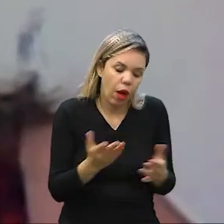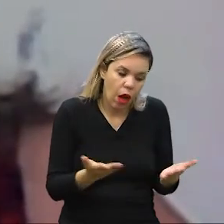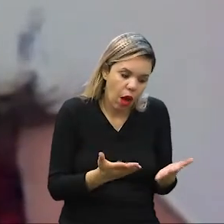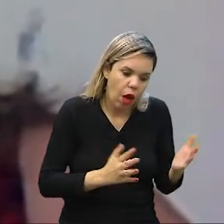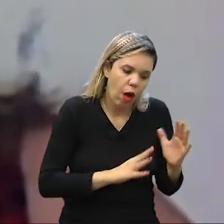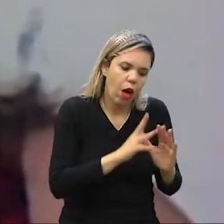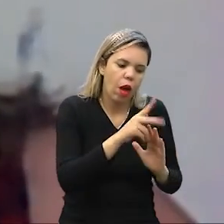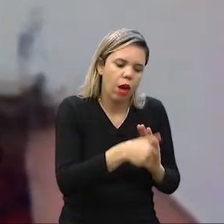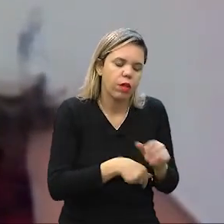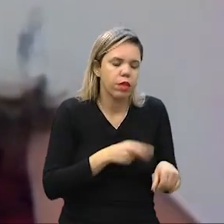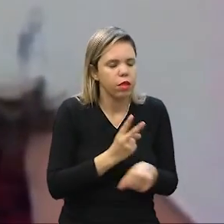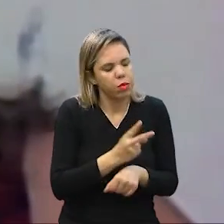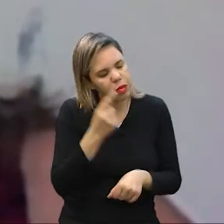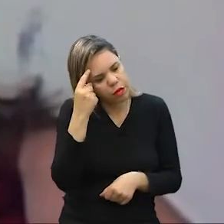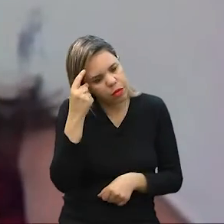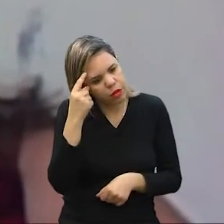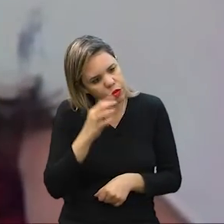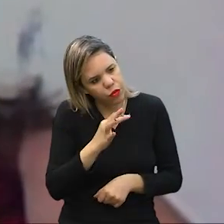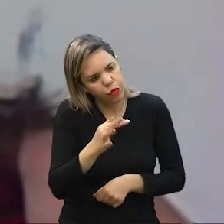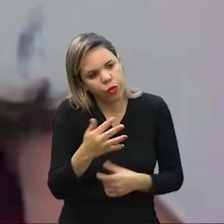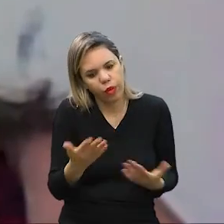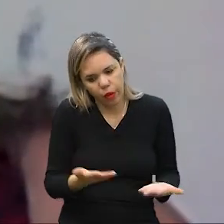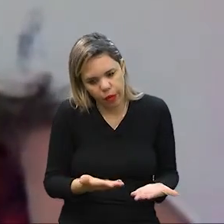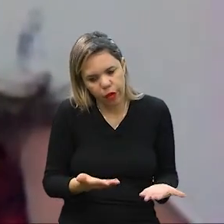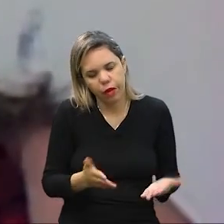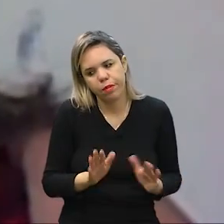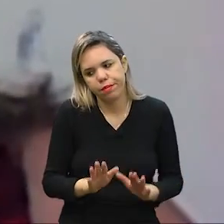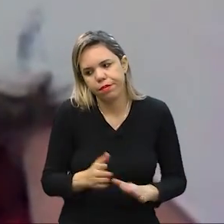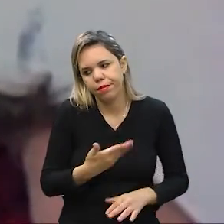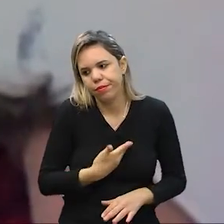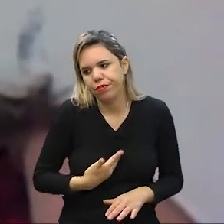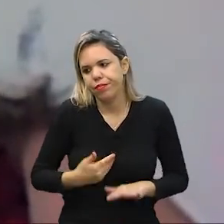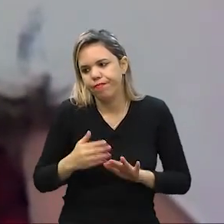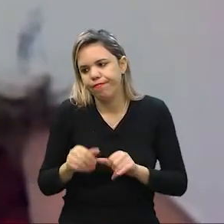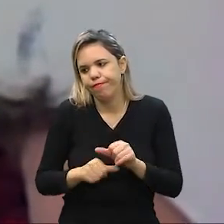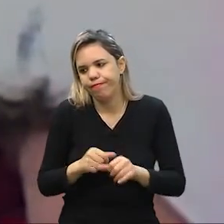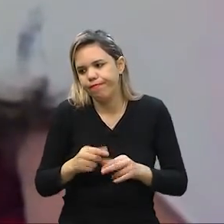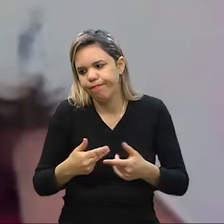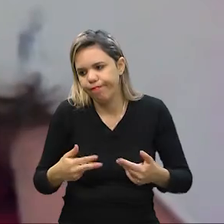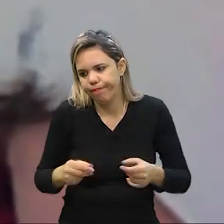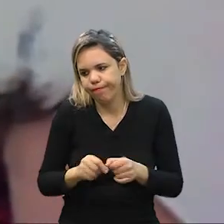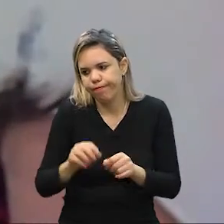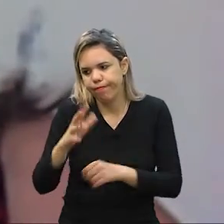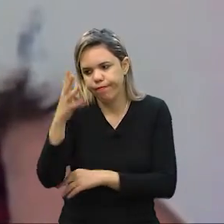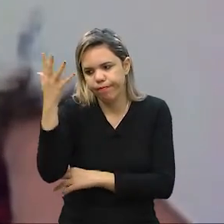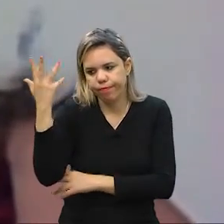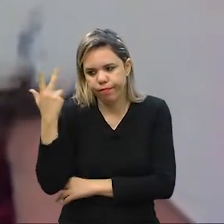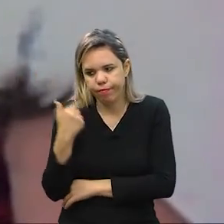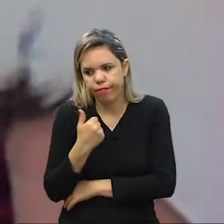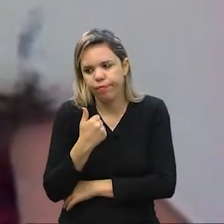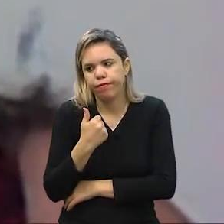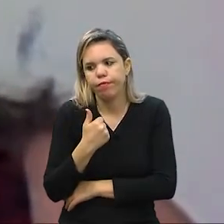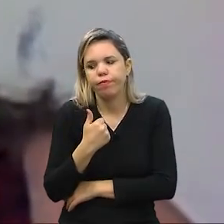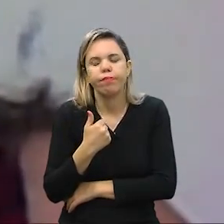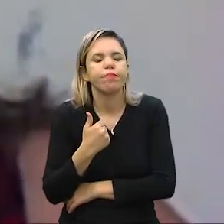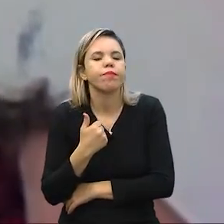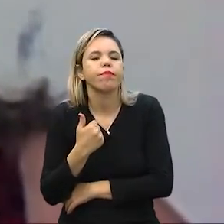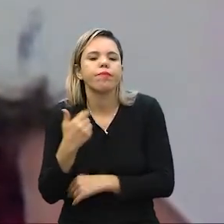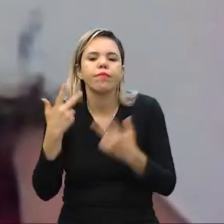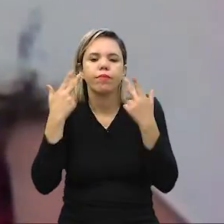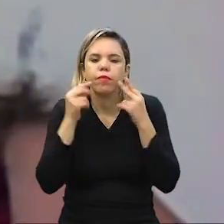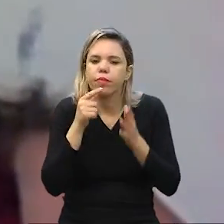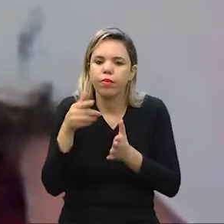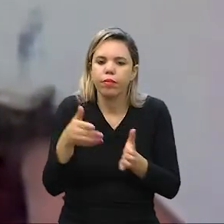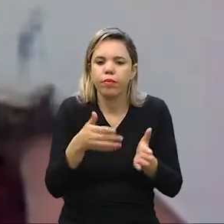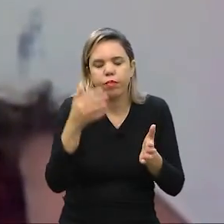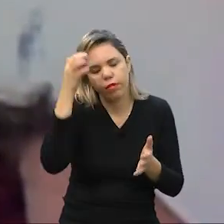meio ambiente sempre pensando no futuro, né? Porque a natureza, os recursos